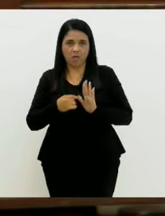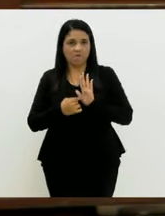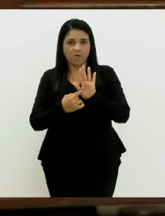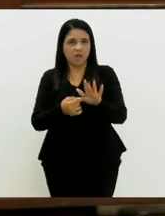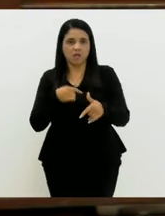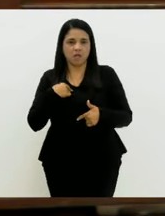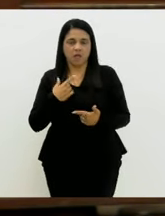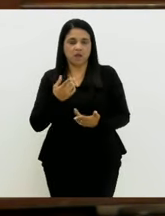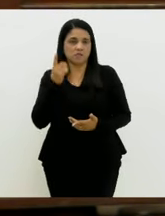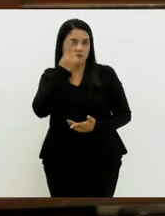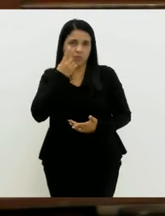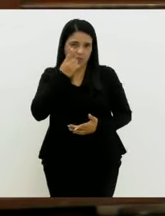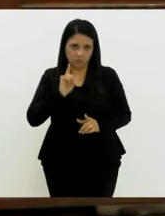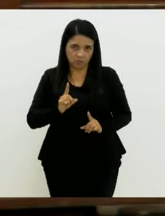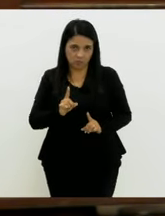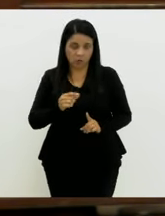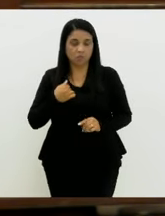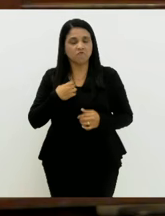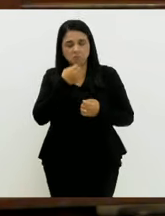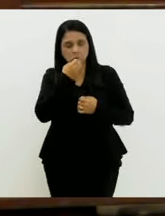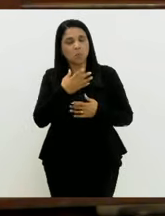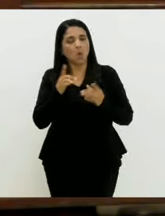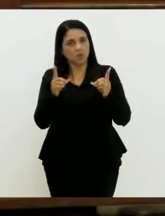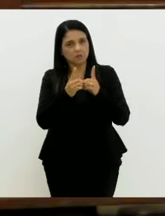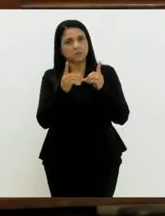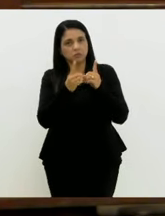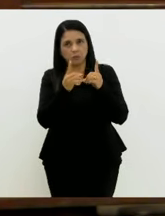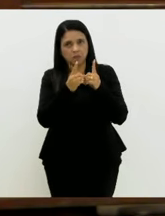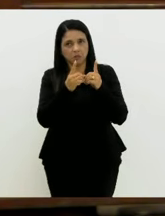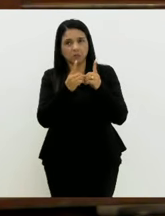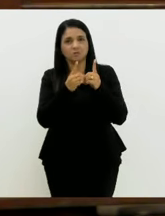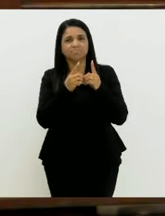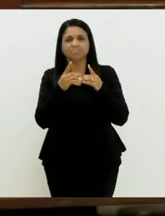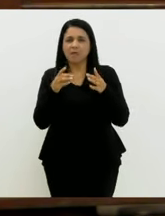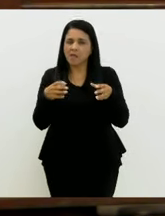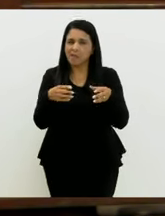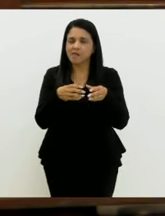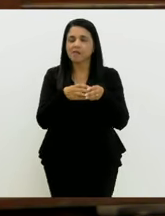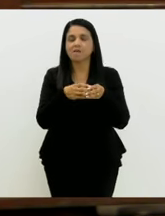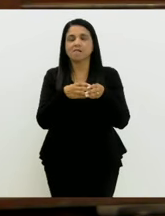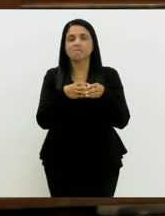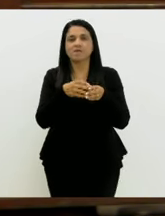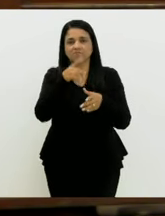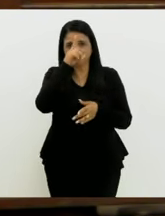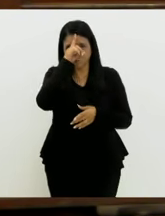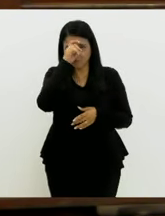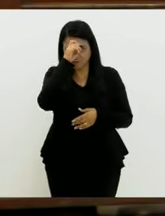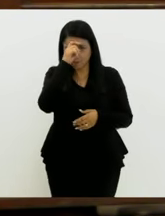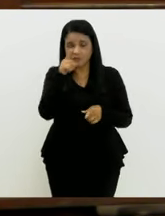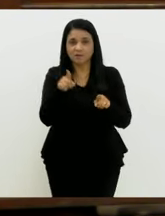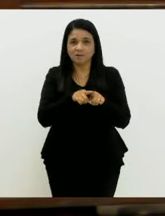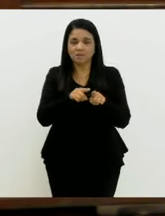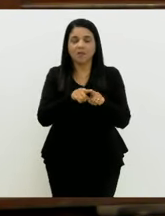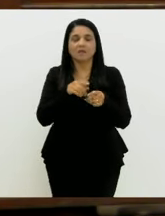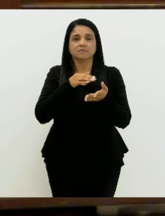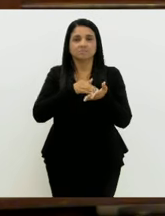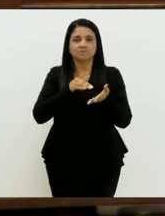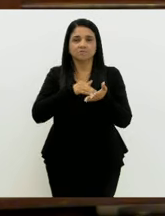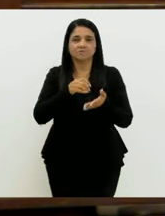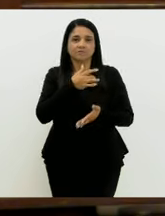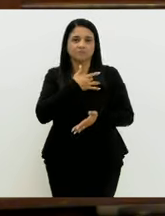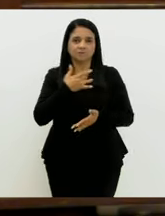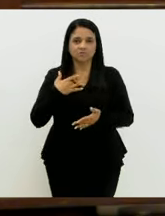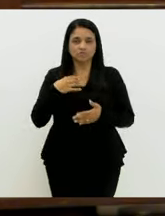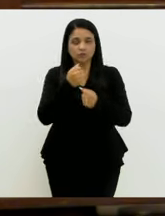realmente muito bom. Então eu queria parabenizar a equipe do hospital, a equipe da Secretaria Municipal de Saúde de Búzios e desejar